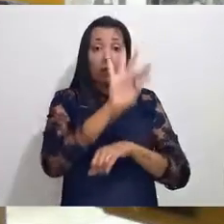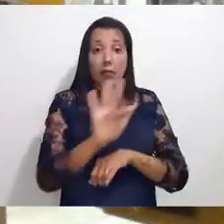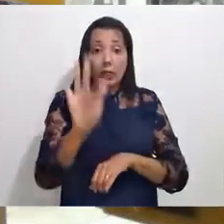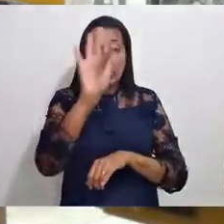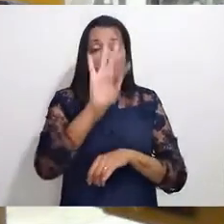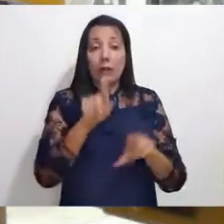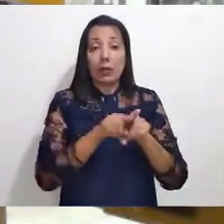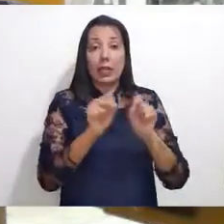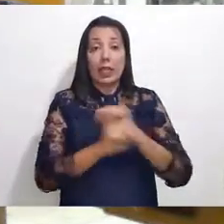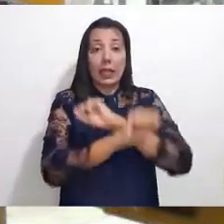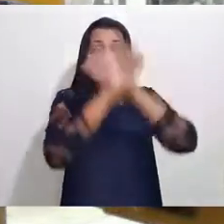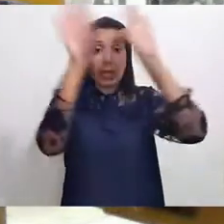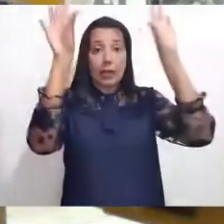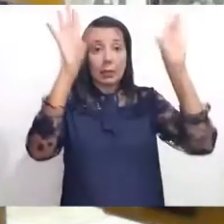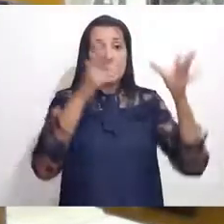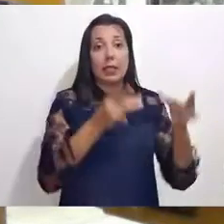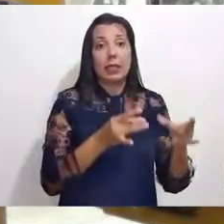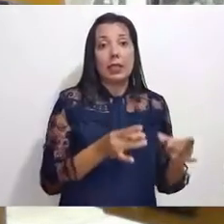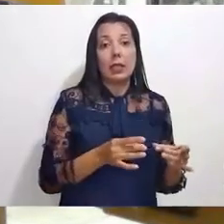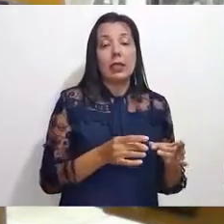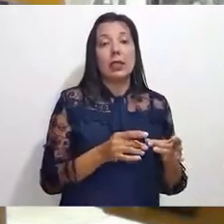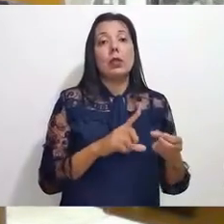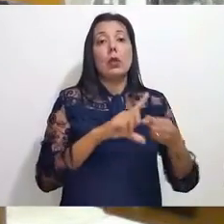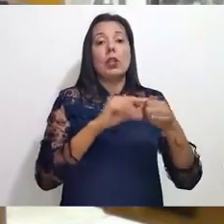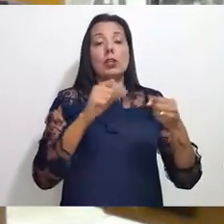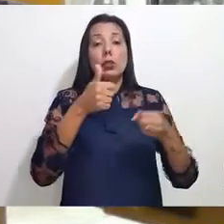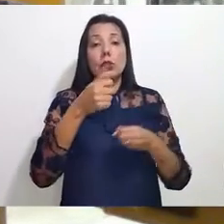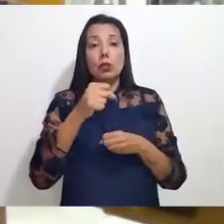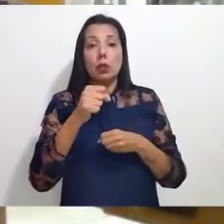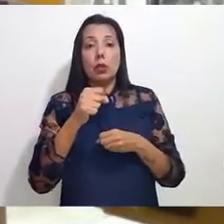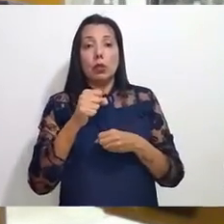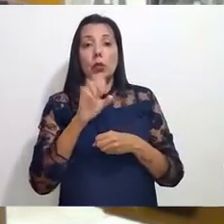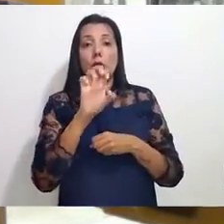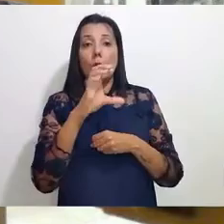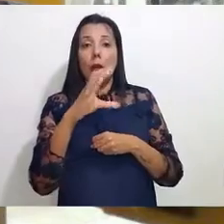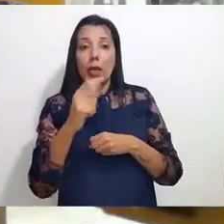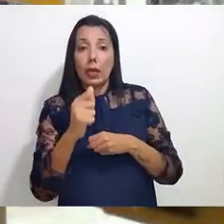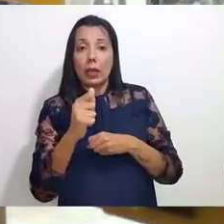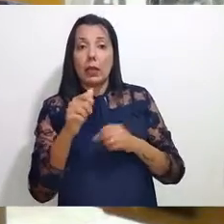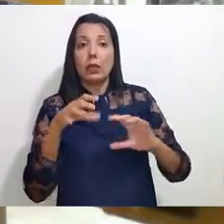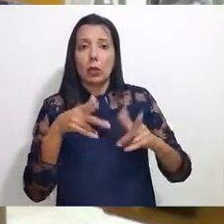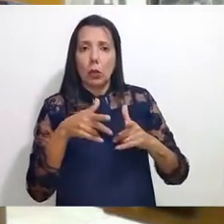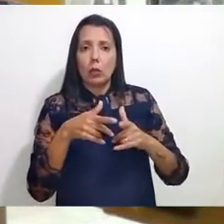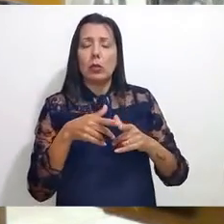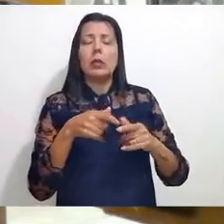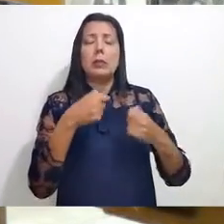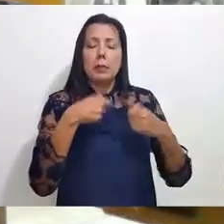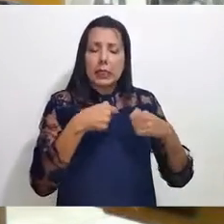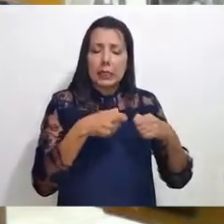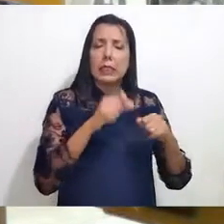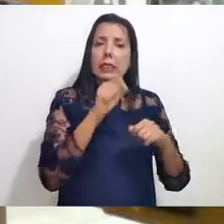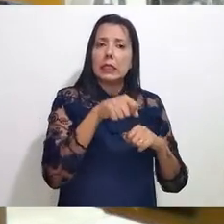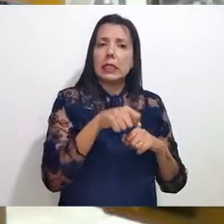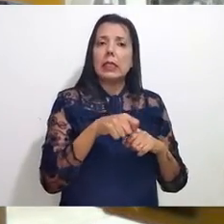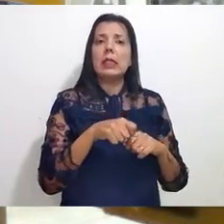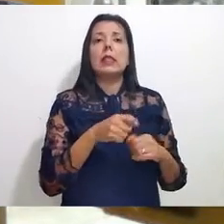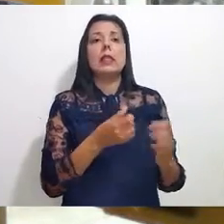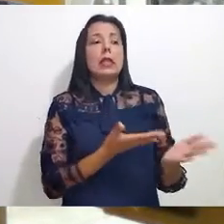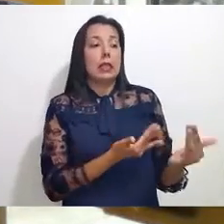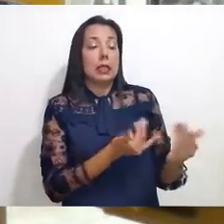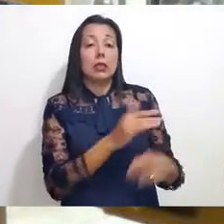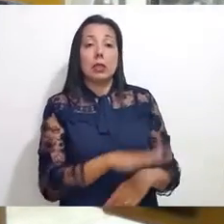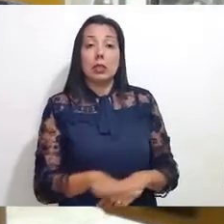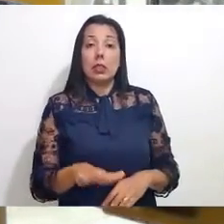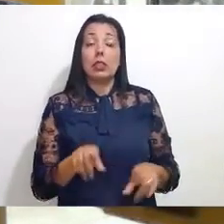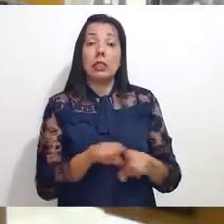do ECA, ele diz que é dever de todos velar pela dignidade da criança e do adolescente, e inclusive com campanhas educativas, que é a Lei